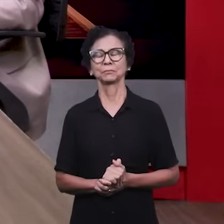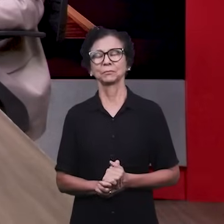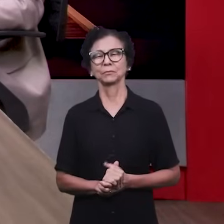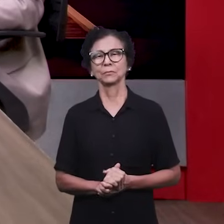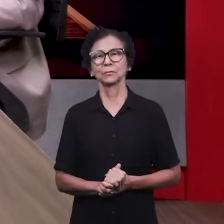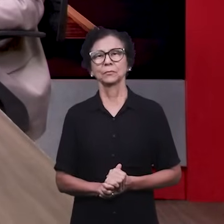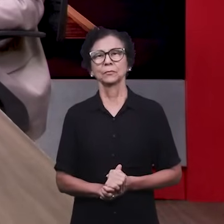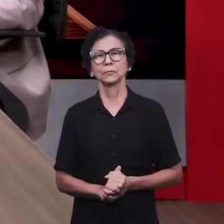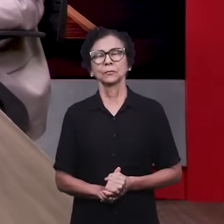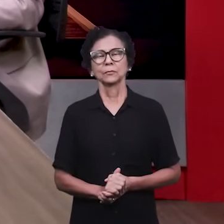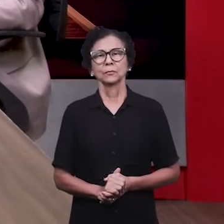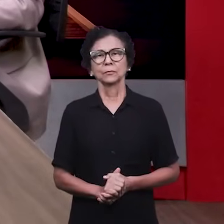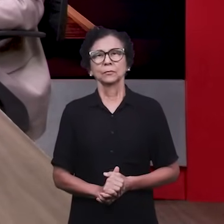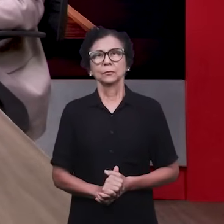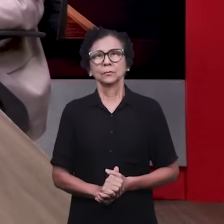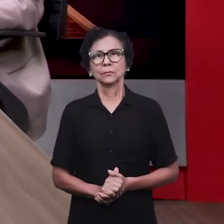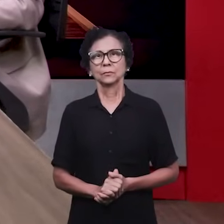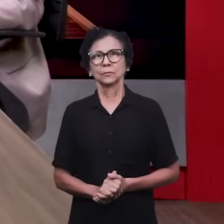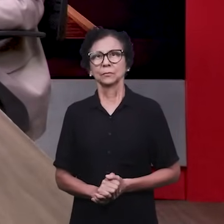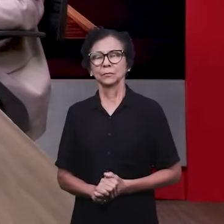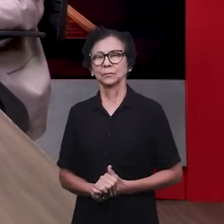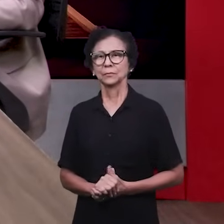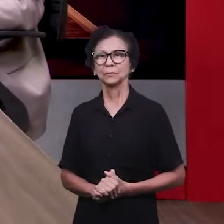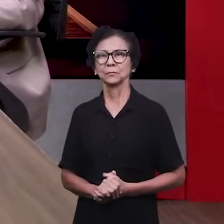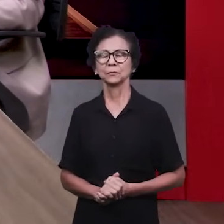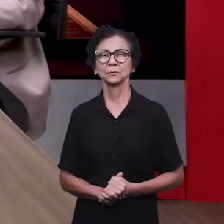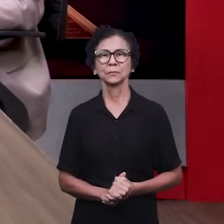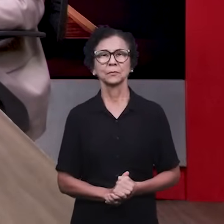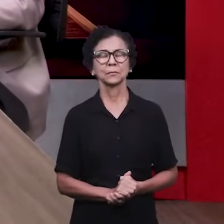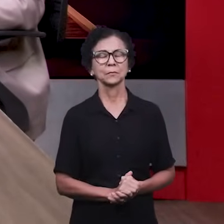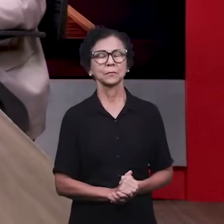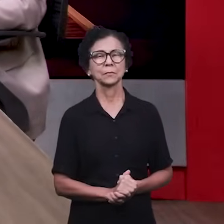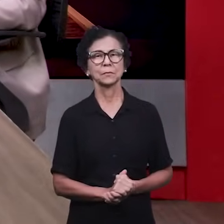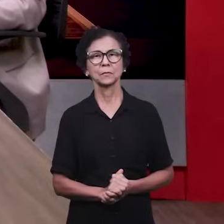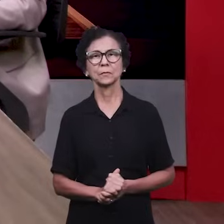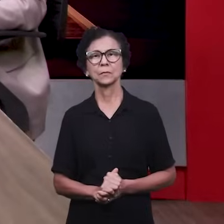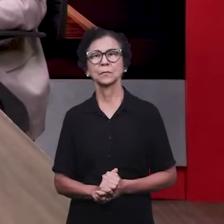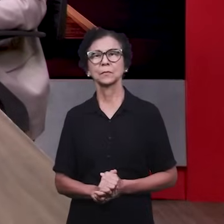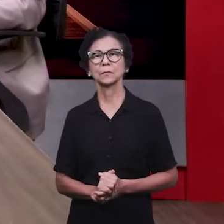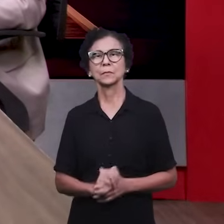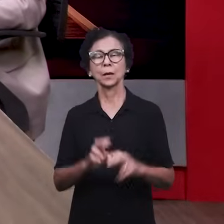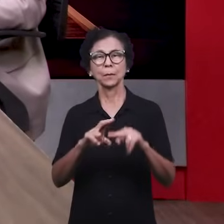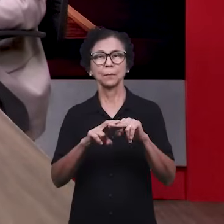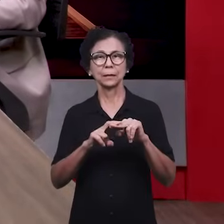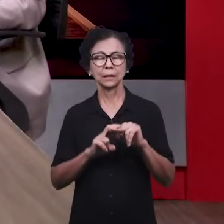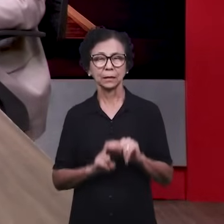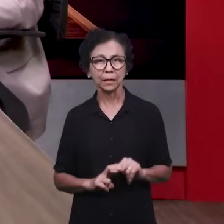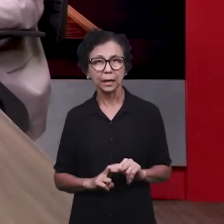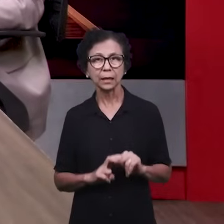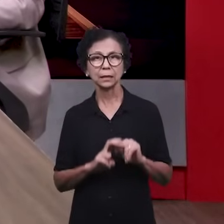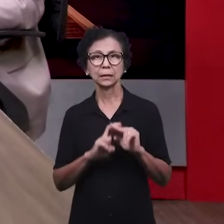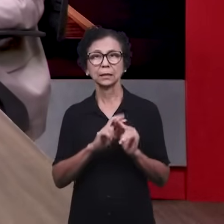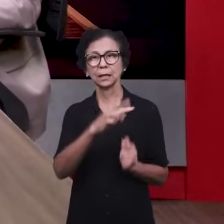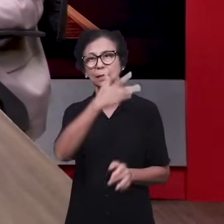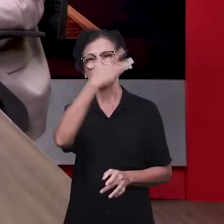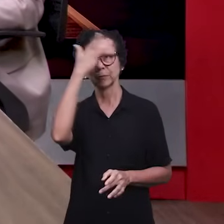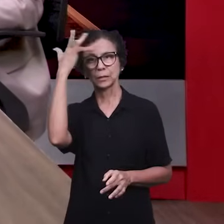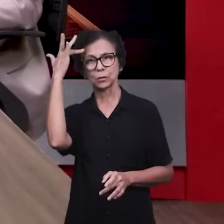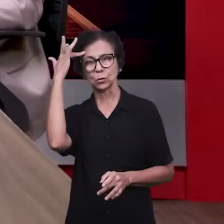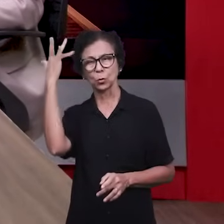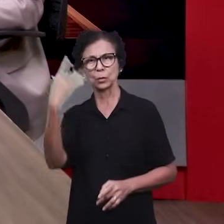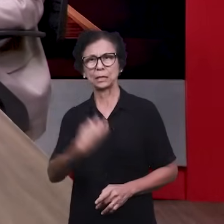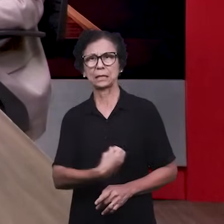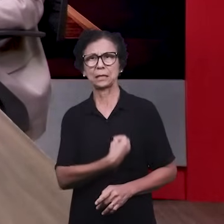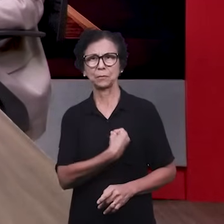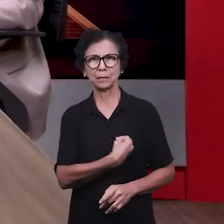a forma como os ritos eram realizados, tudo aquilo, as pessoas que